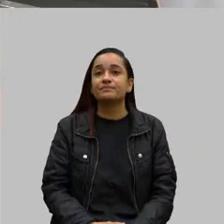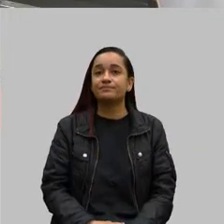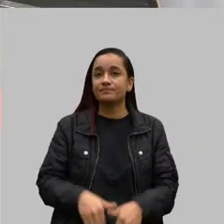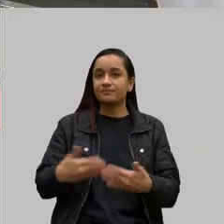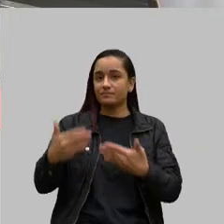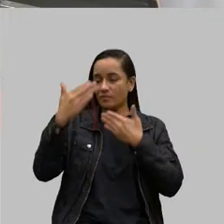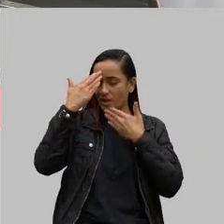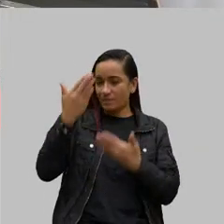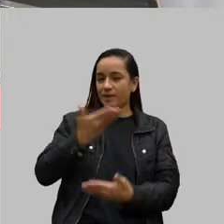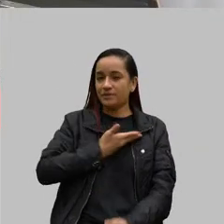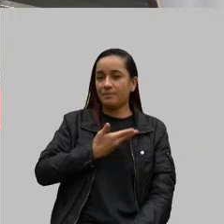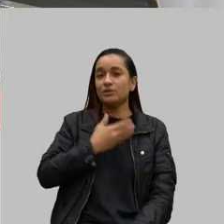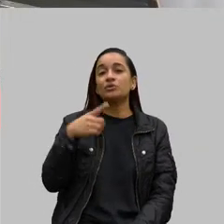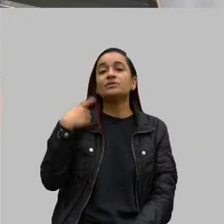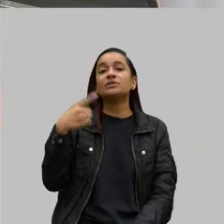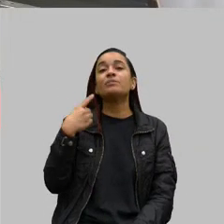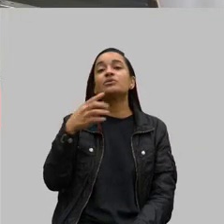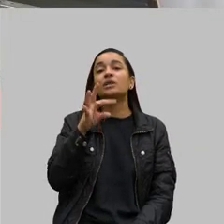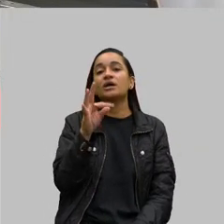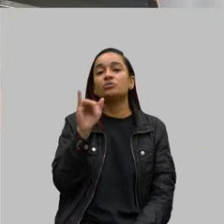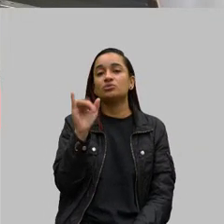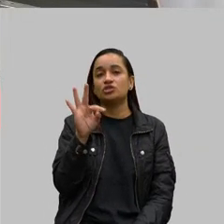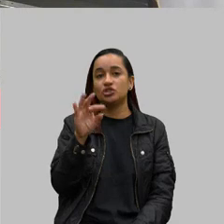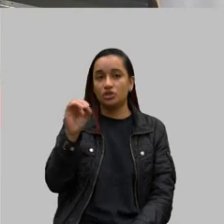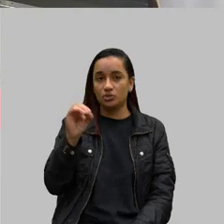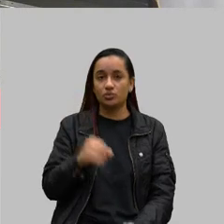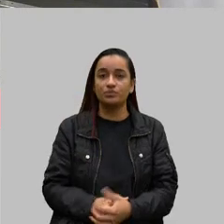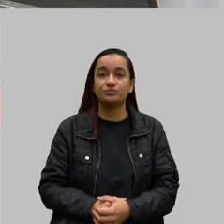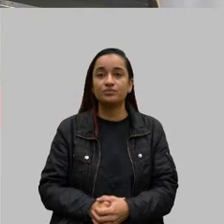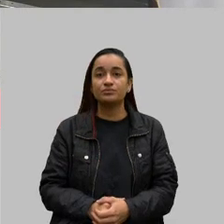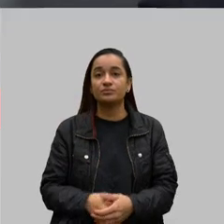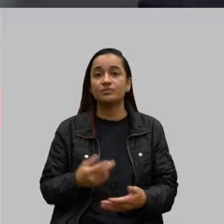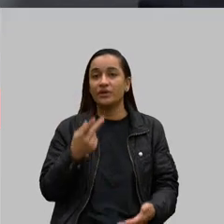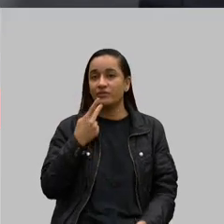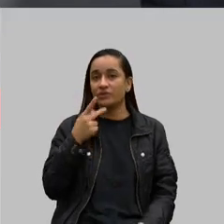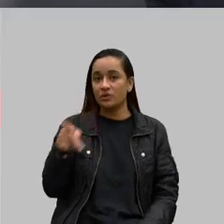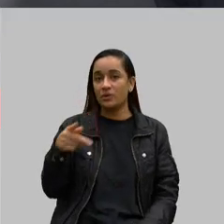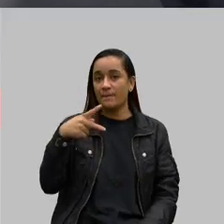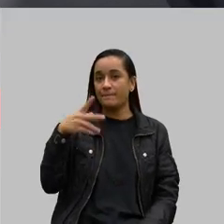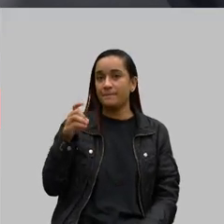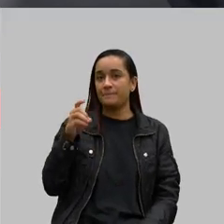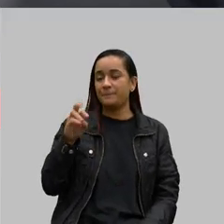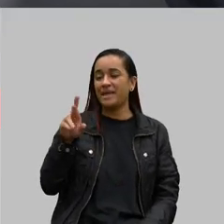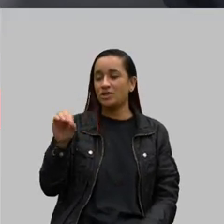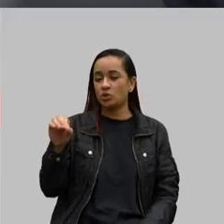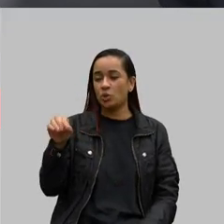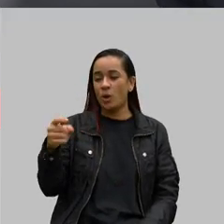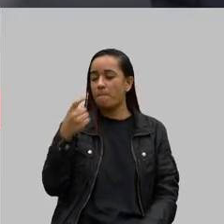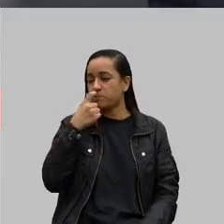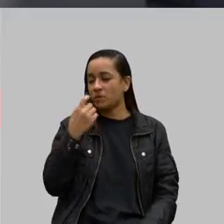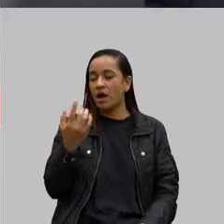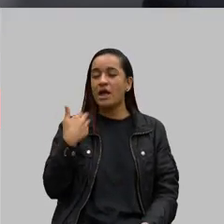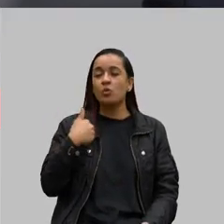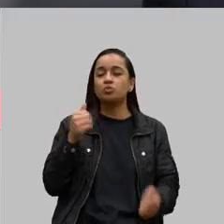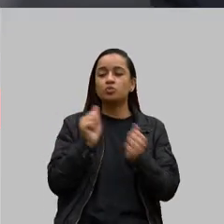querido amigo deputado Tito o Pedro falou assim O Tito pediu pouco porque o pai dele teve comigo semana